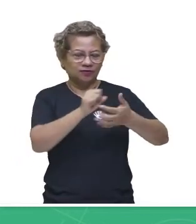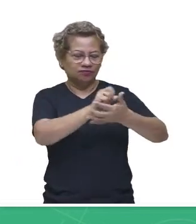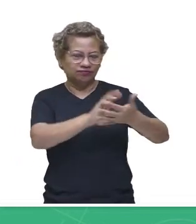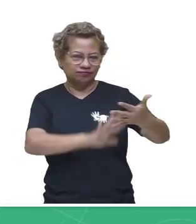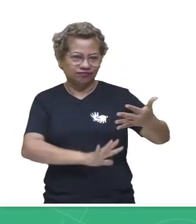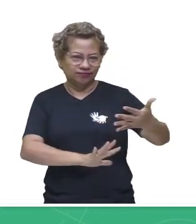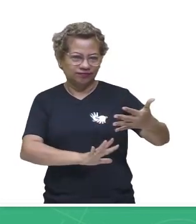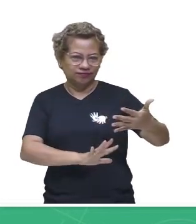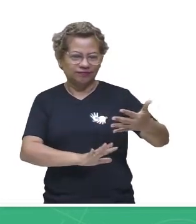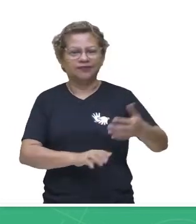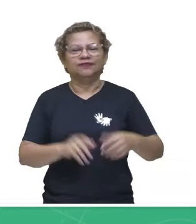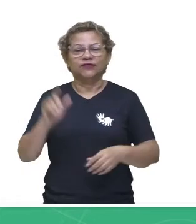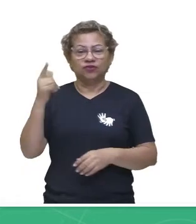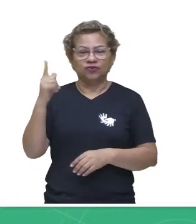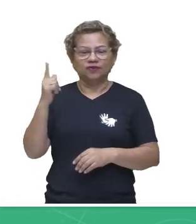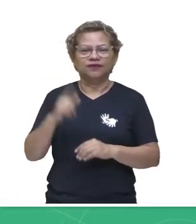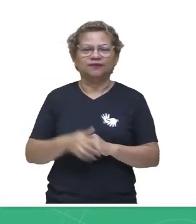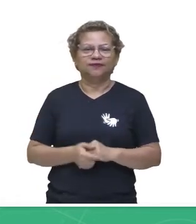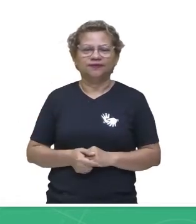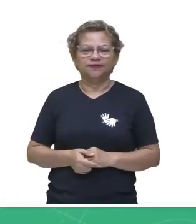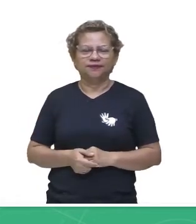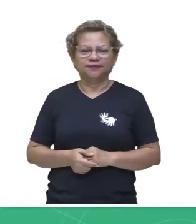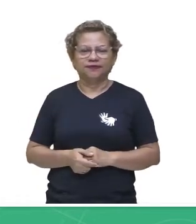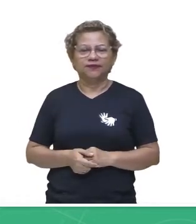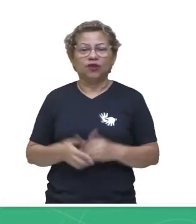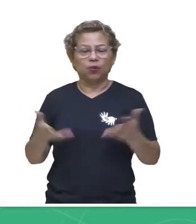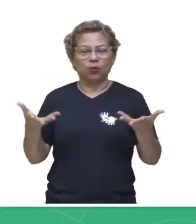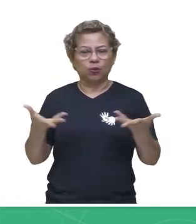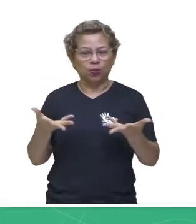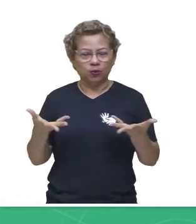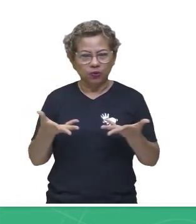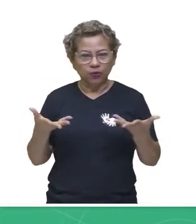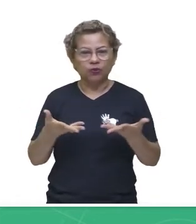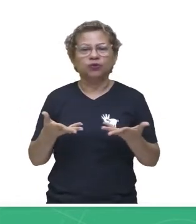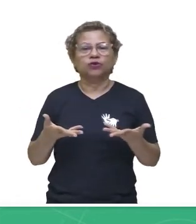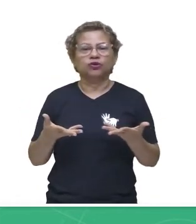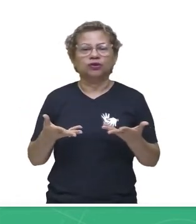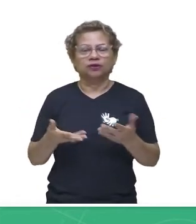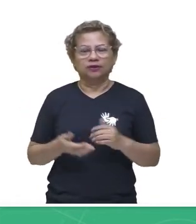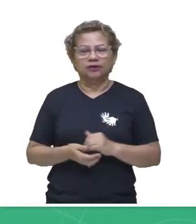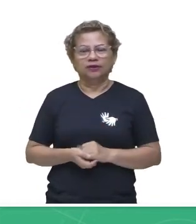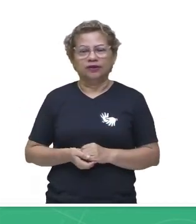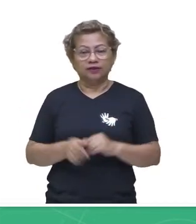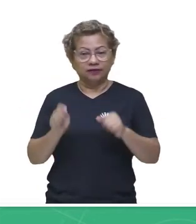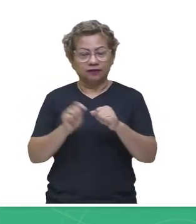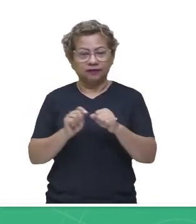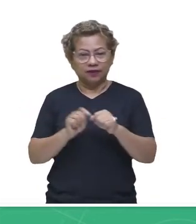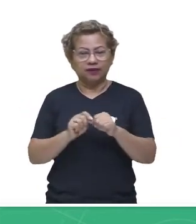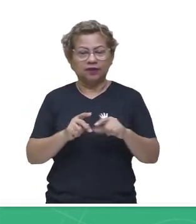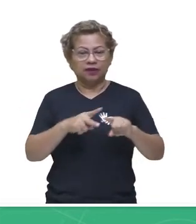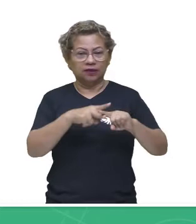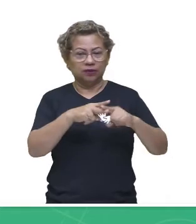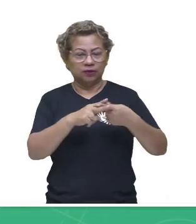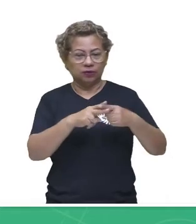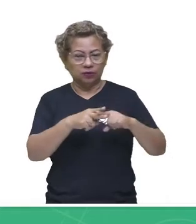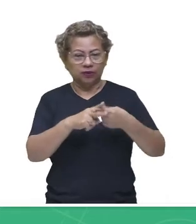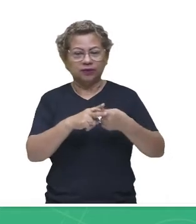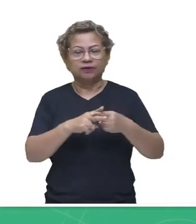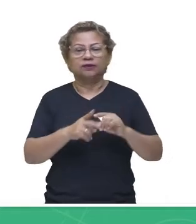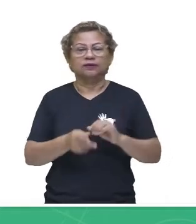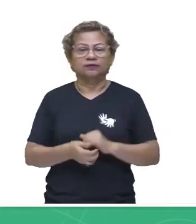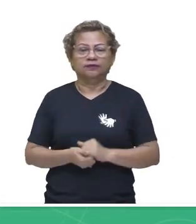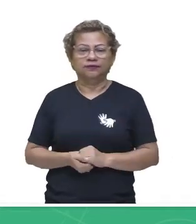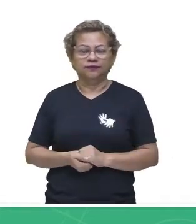de geografia. Tá? Hoje estamos aí com as aulas, a correção da parte das ciências humanas.